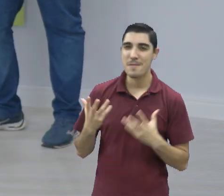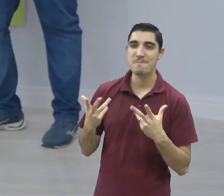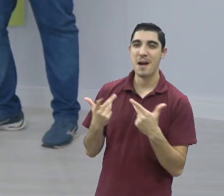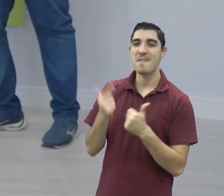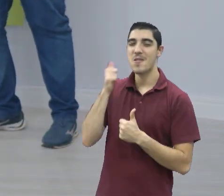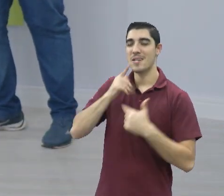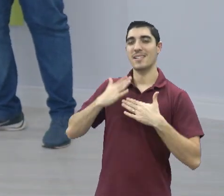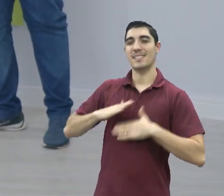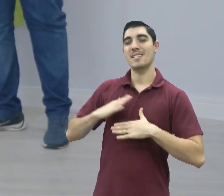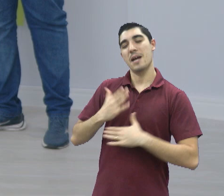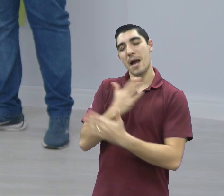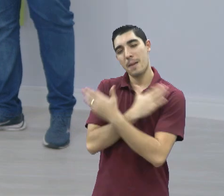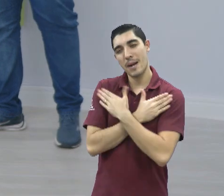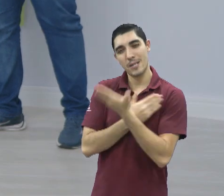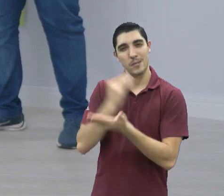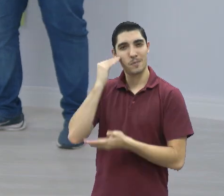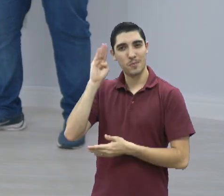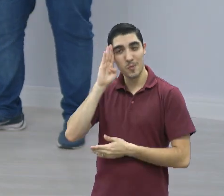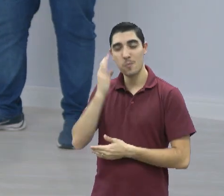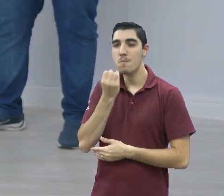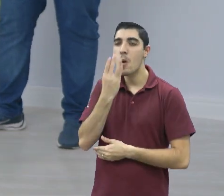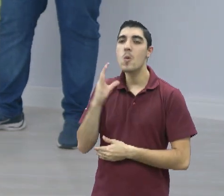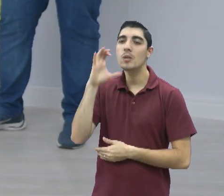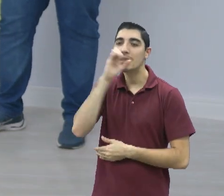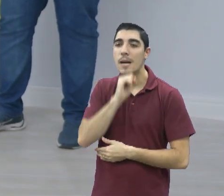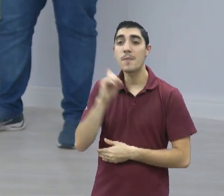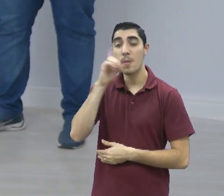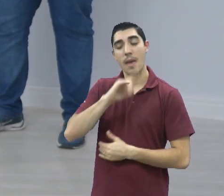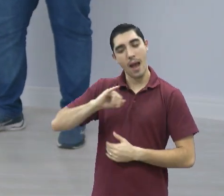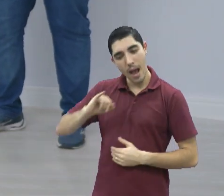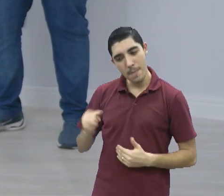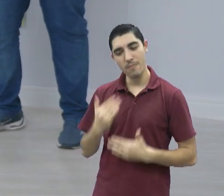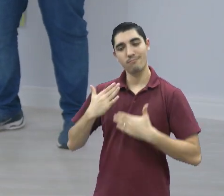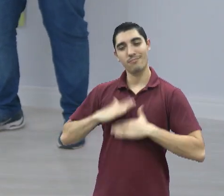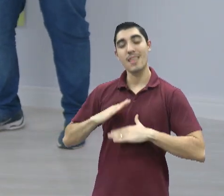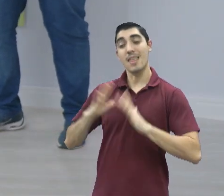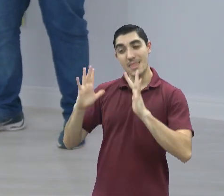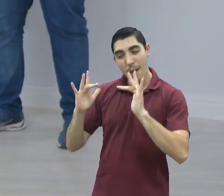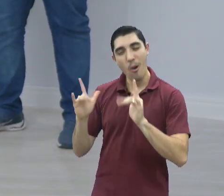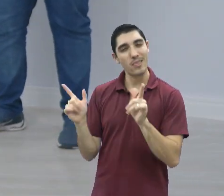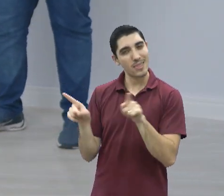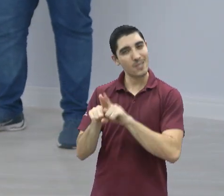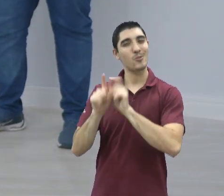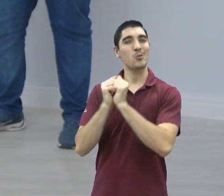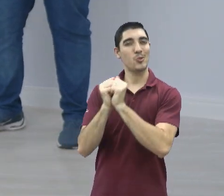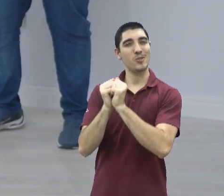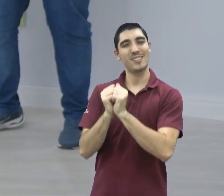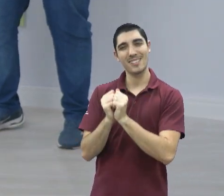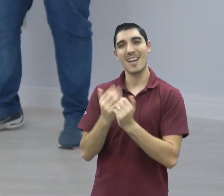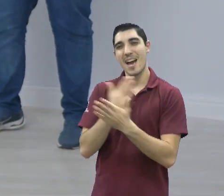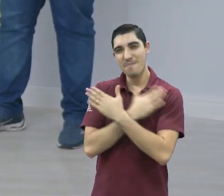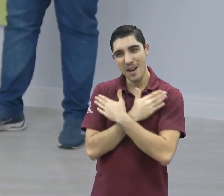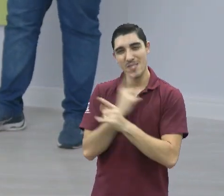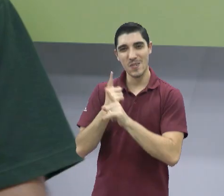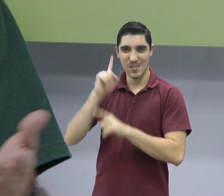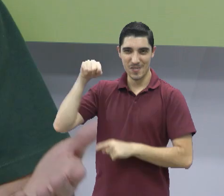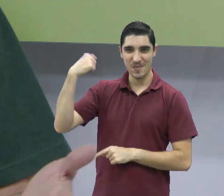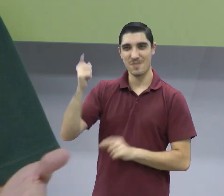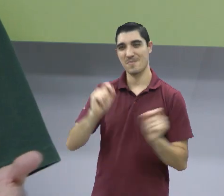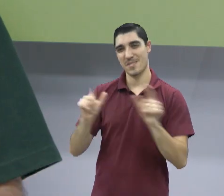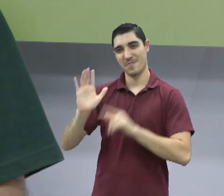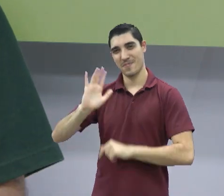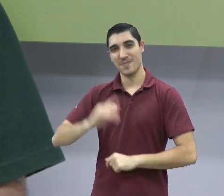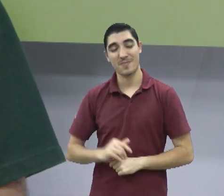Brunão, um grande abraço para você, ótimo final de semana, aproveite bastante, namore bastante, Brunão. Grande abraço, até a próxima, tchau, tchau. Foi um